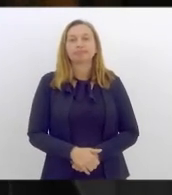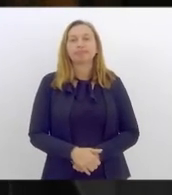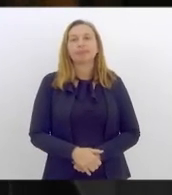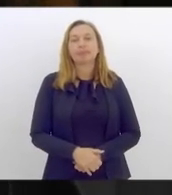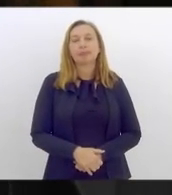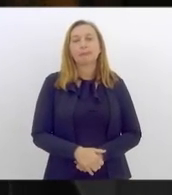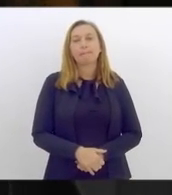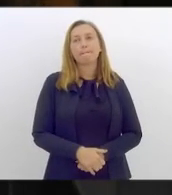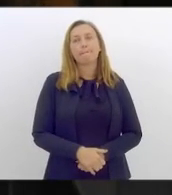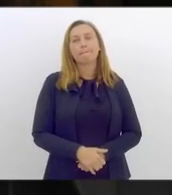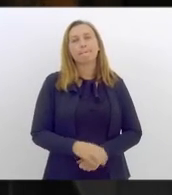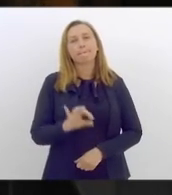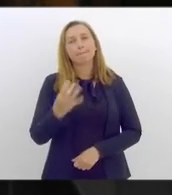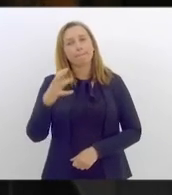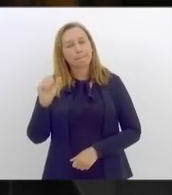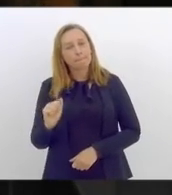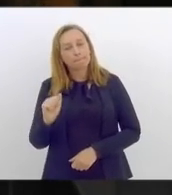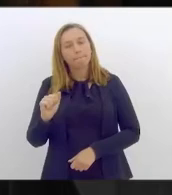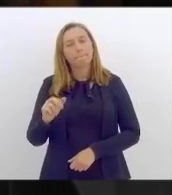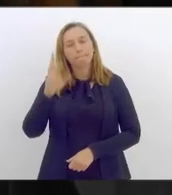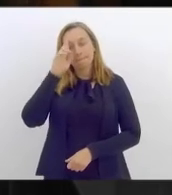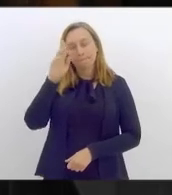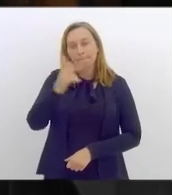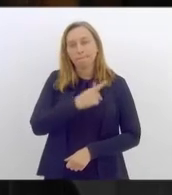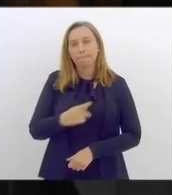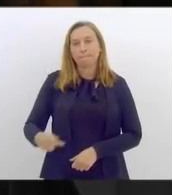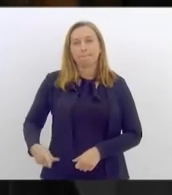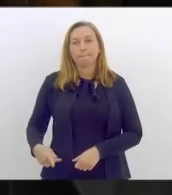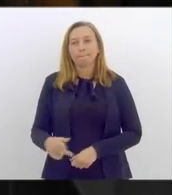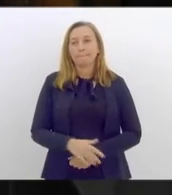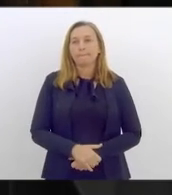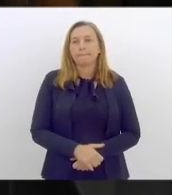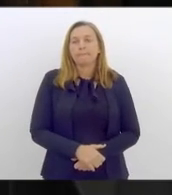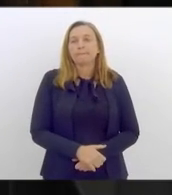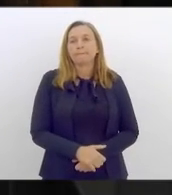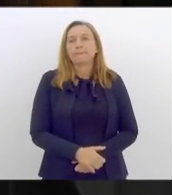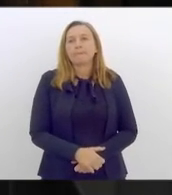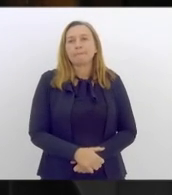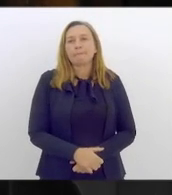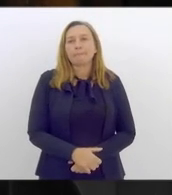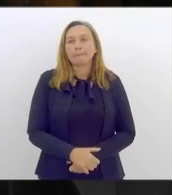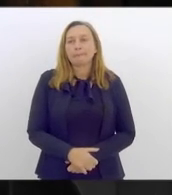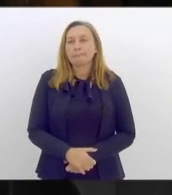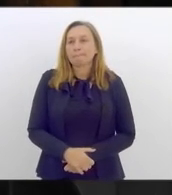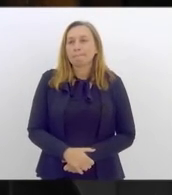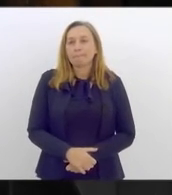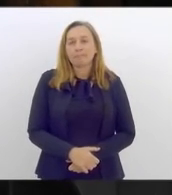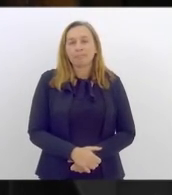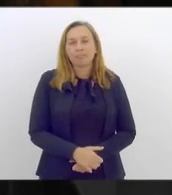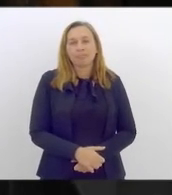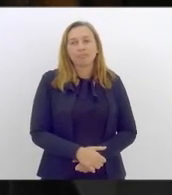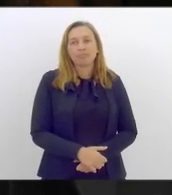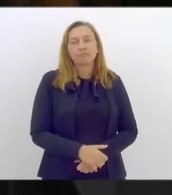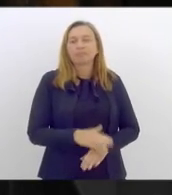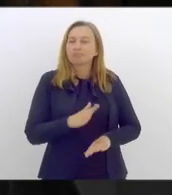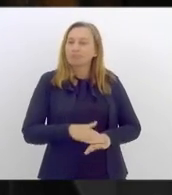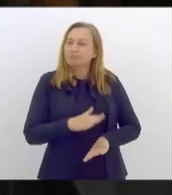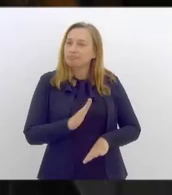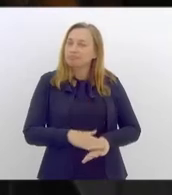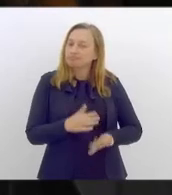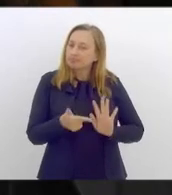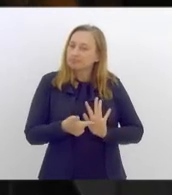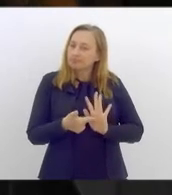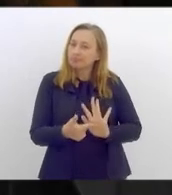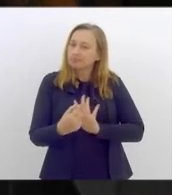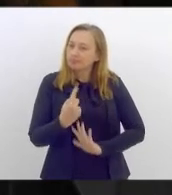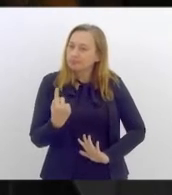esta campanha a senhora presidente cada vez mais nos mostrou